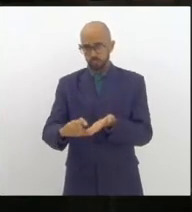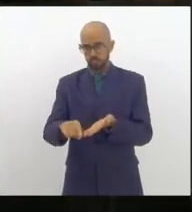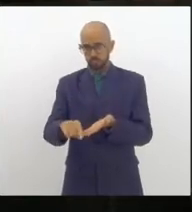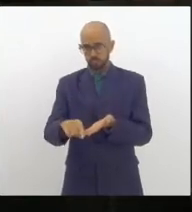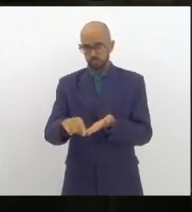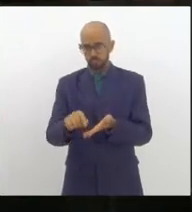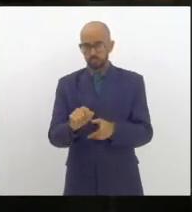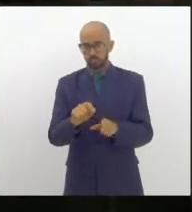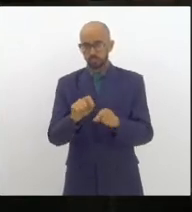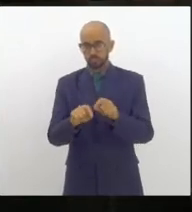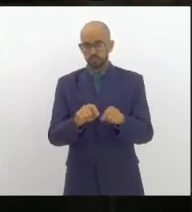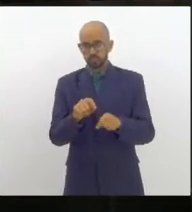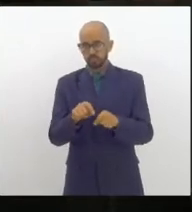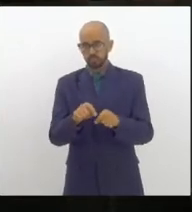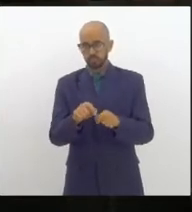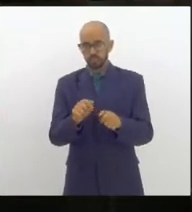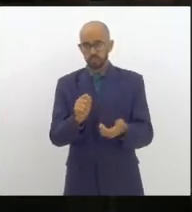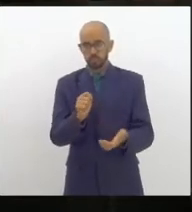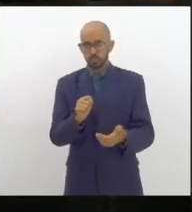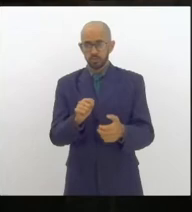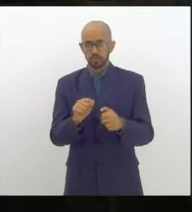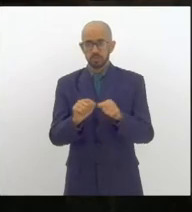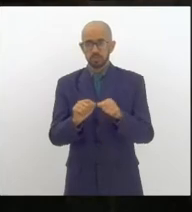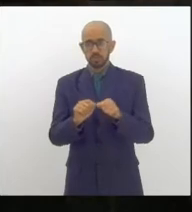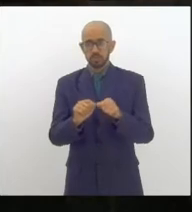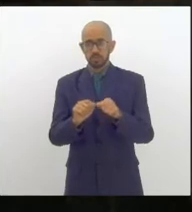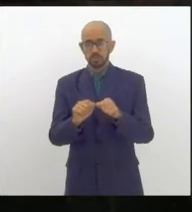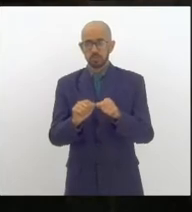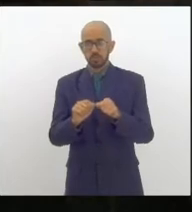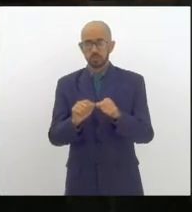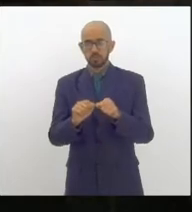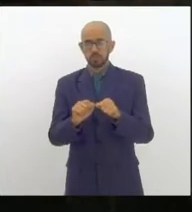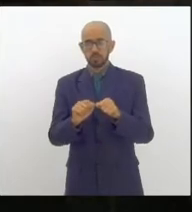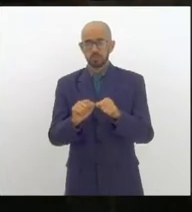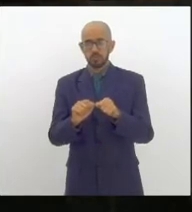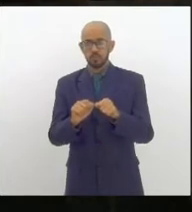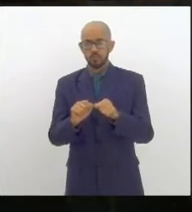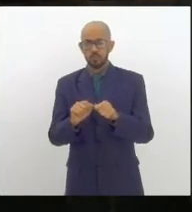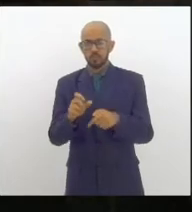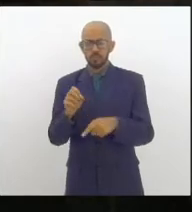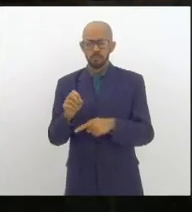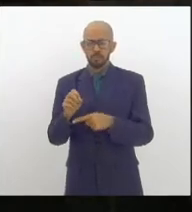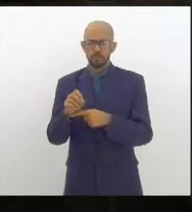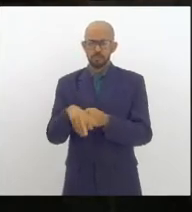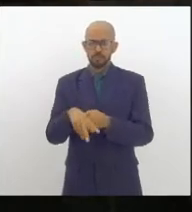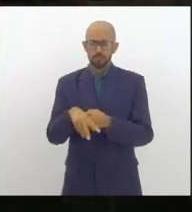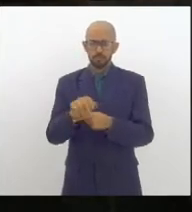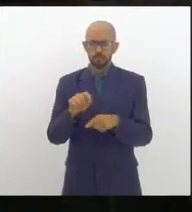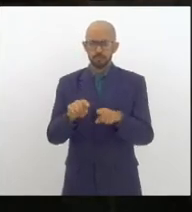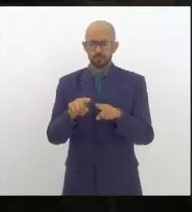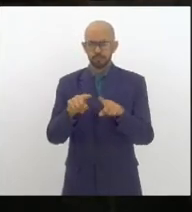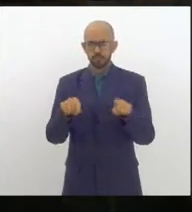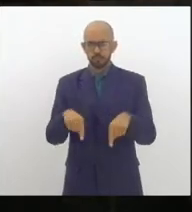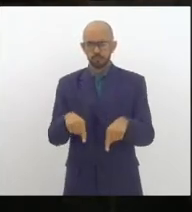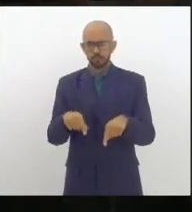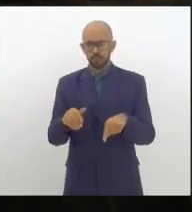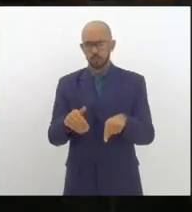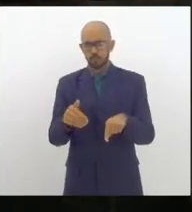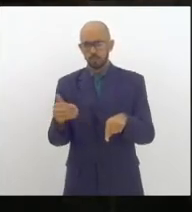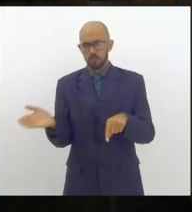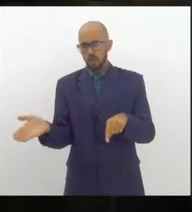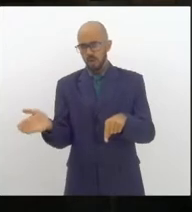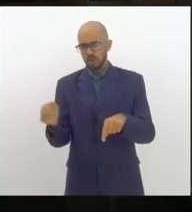e foram efetivadas as contratações de pessoas externas